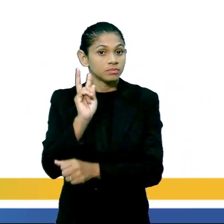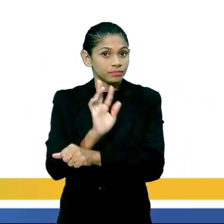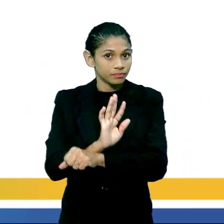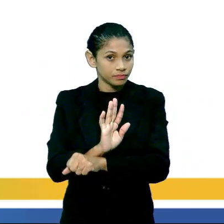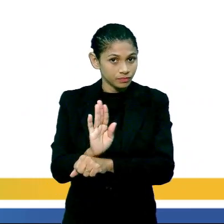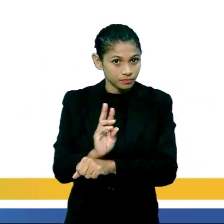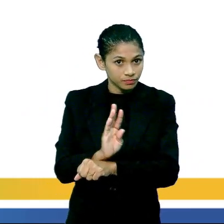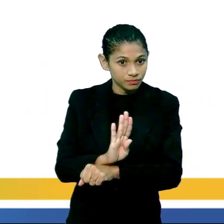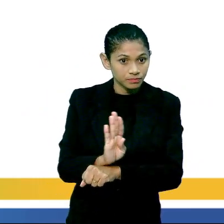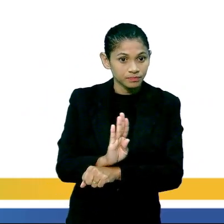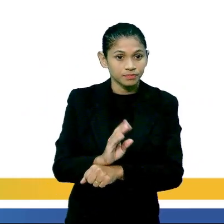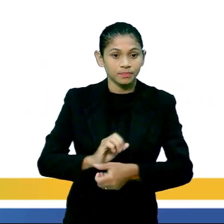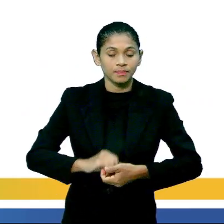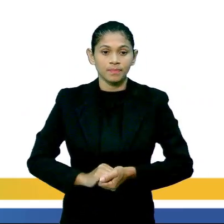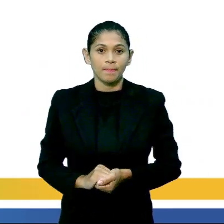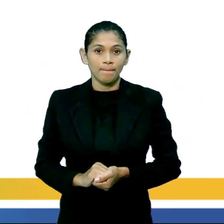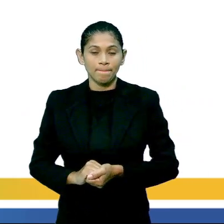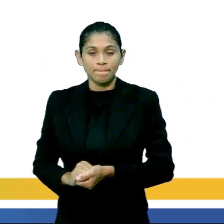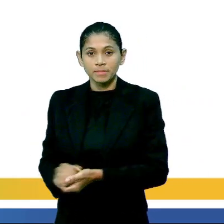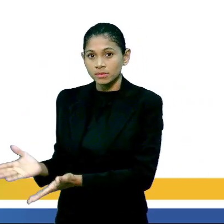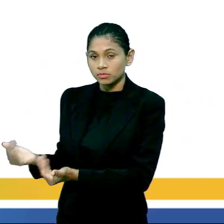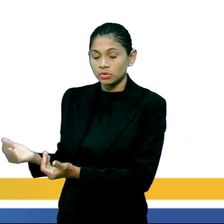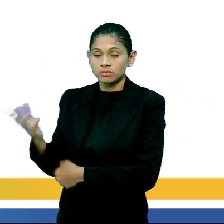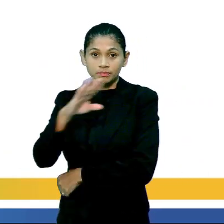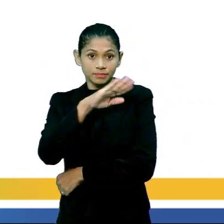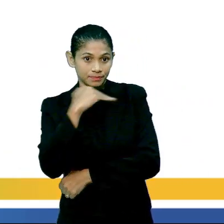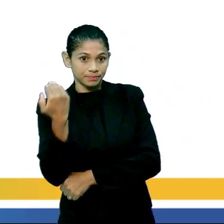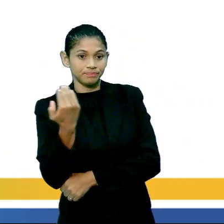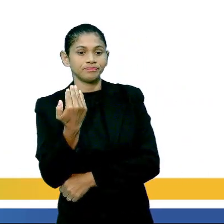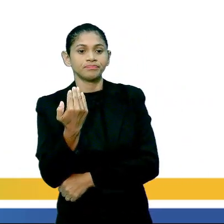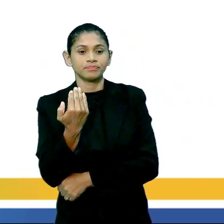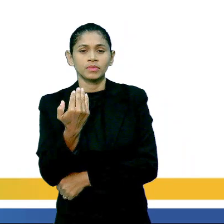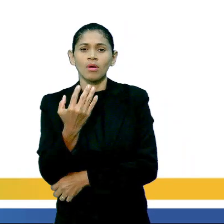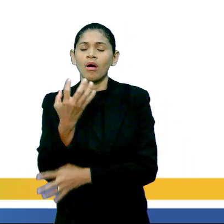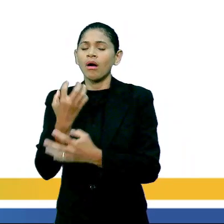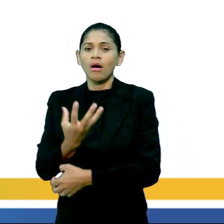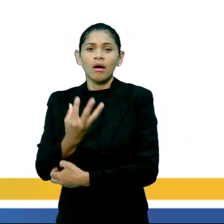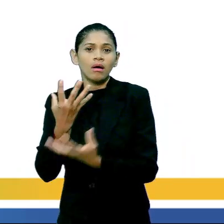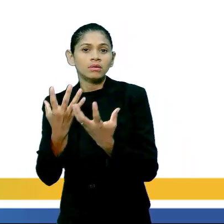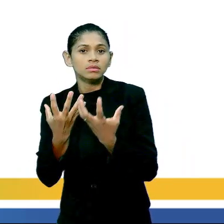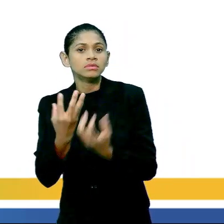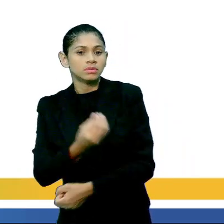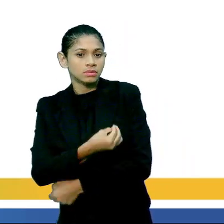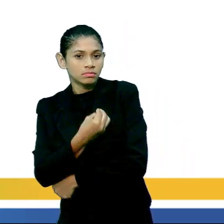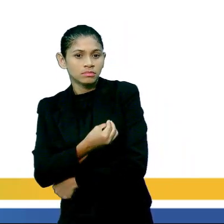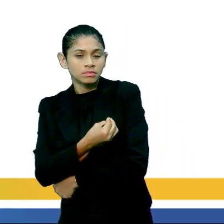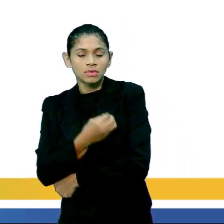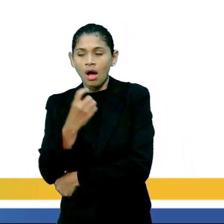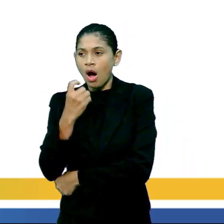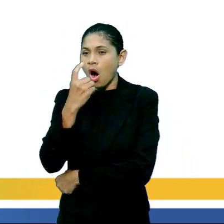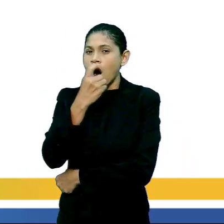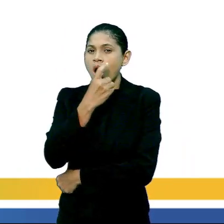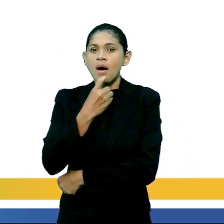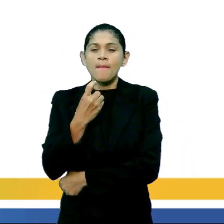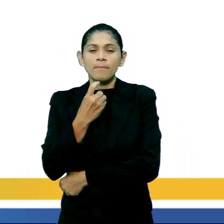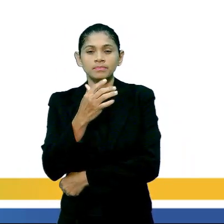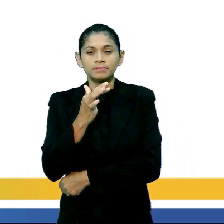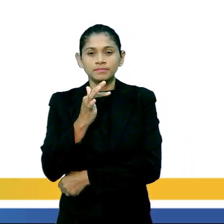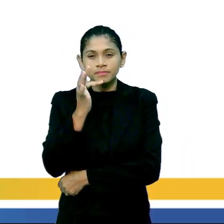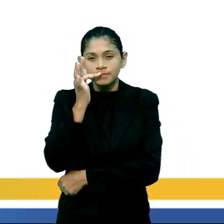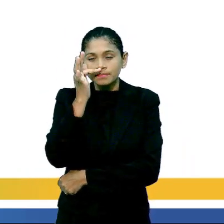leitura. Mocidade e morte. Eu quero viver, beber perfumes, na